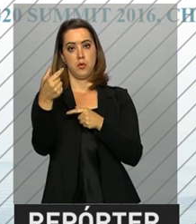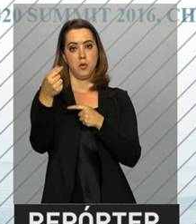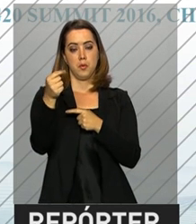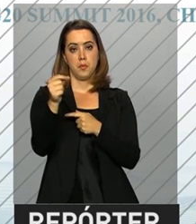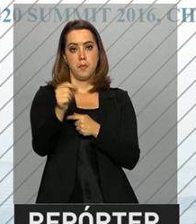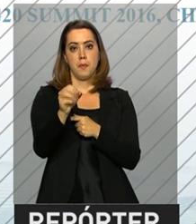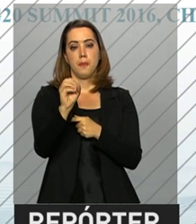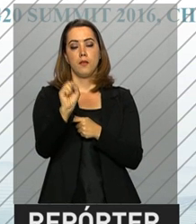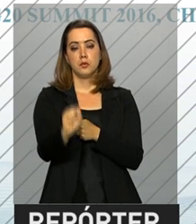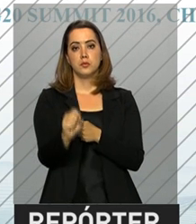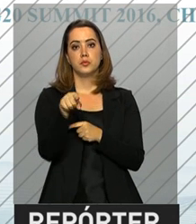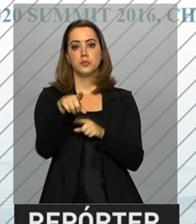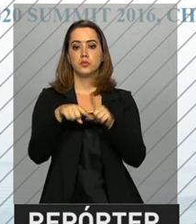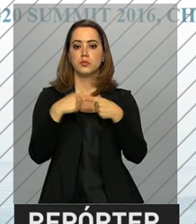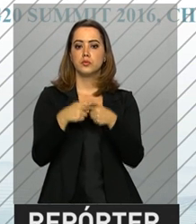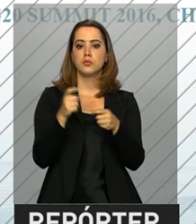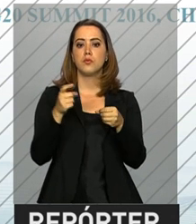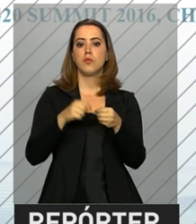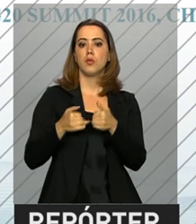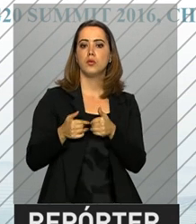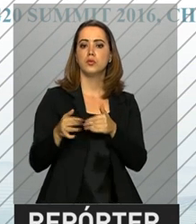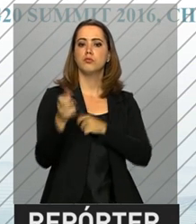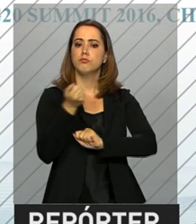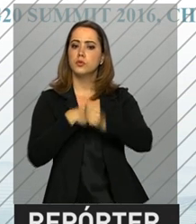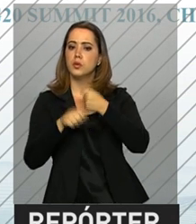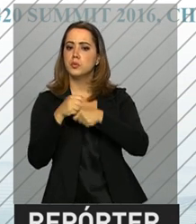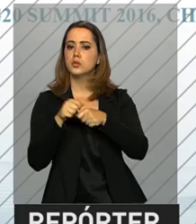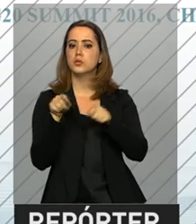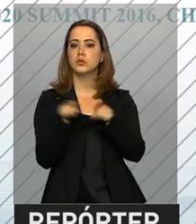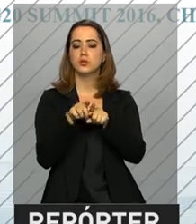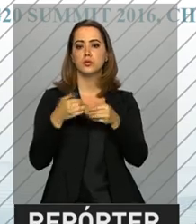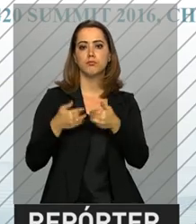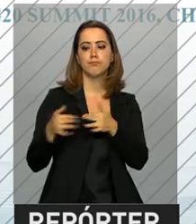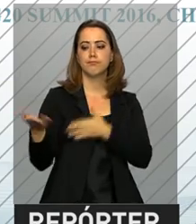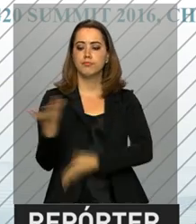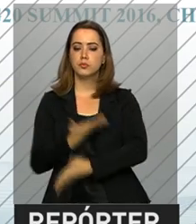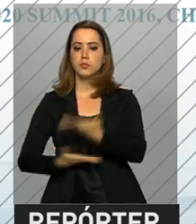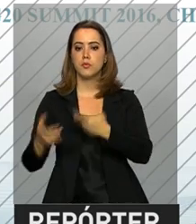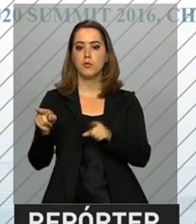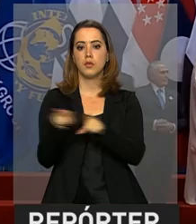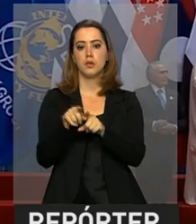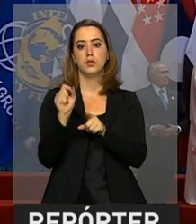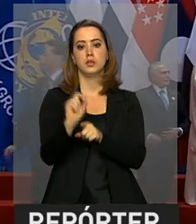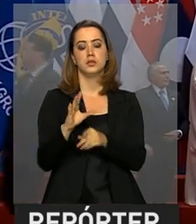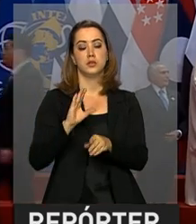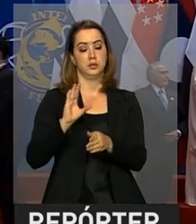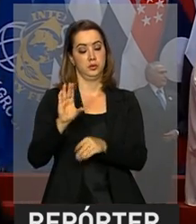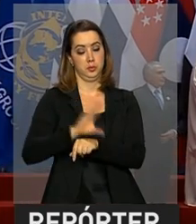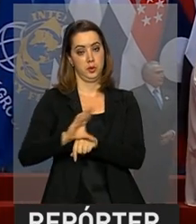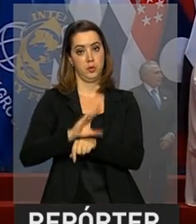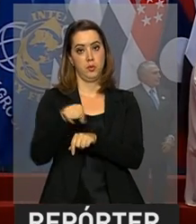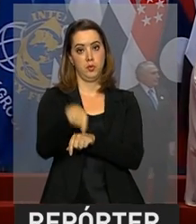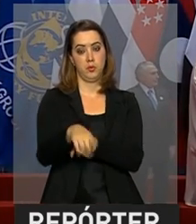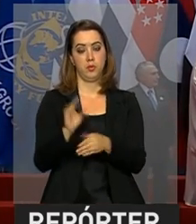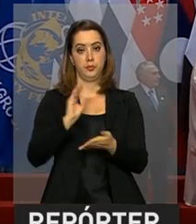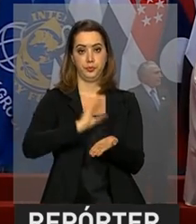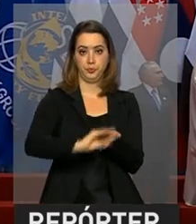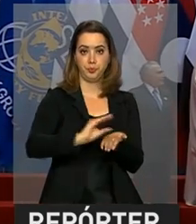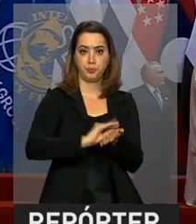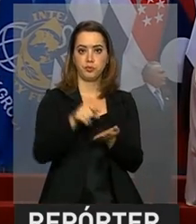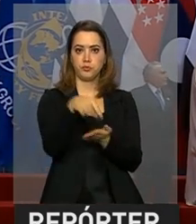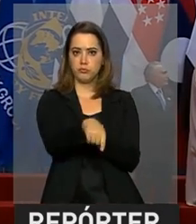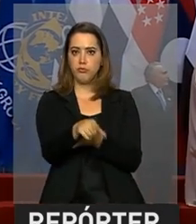o crescimento, a ampliação do comércio e a cooperação em investimentos. Desenvolvimento sustentável